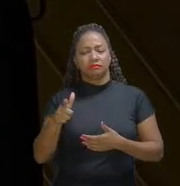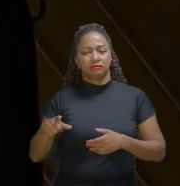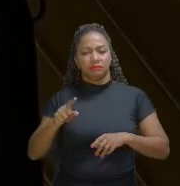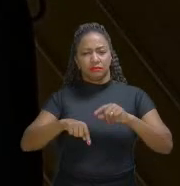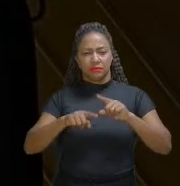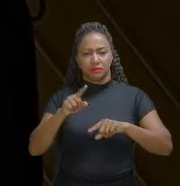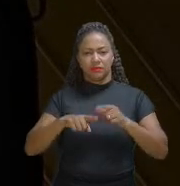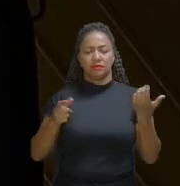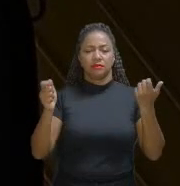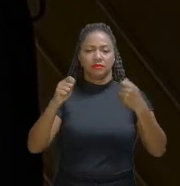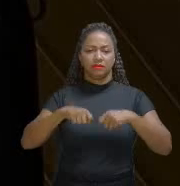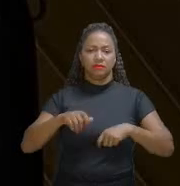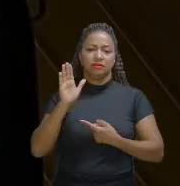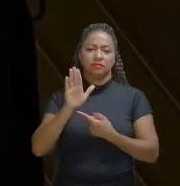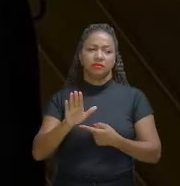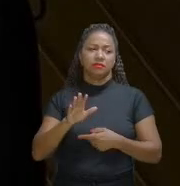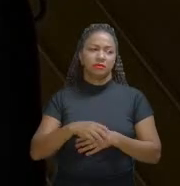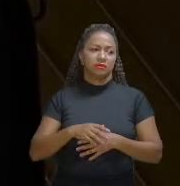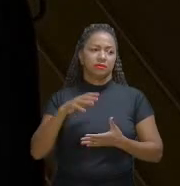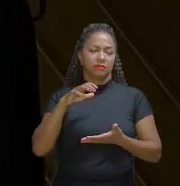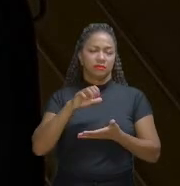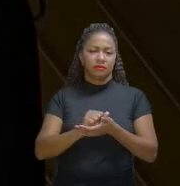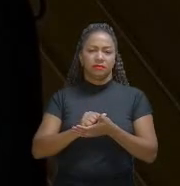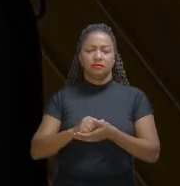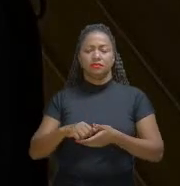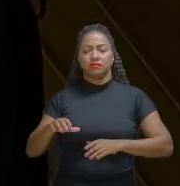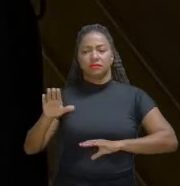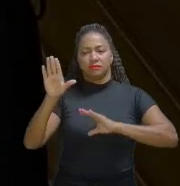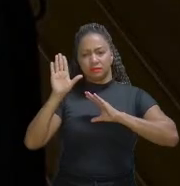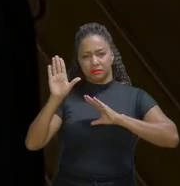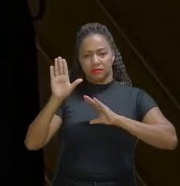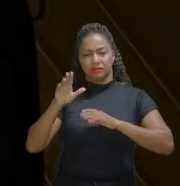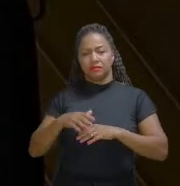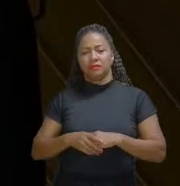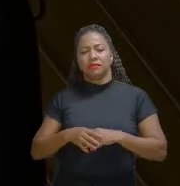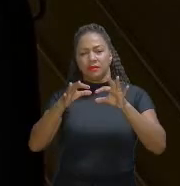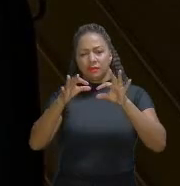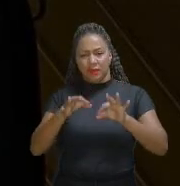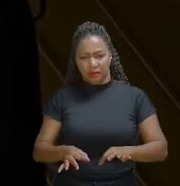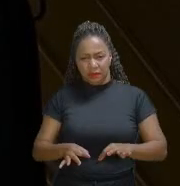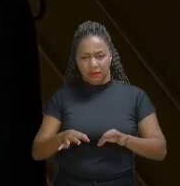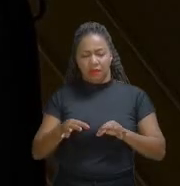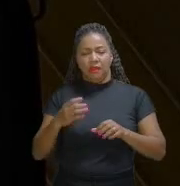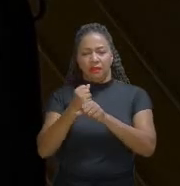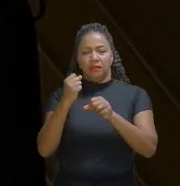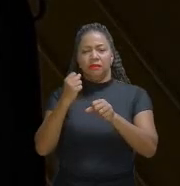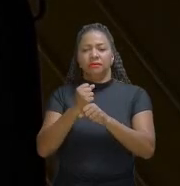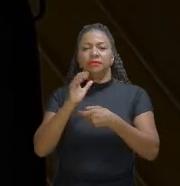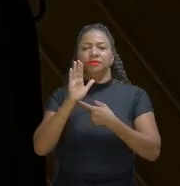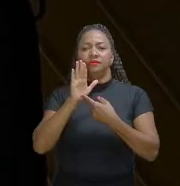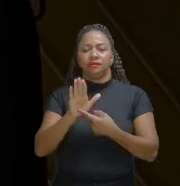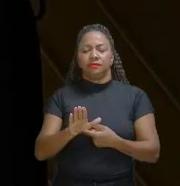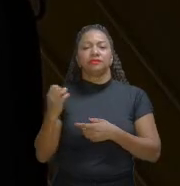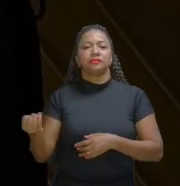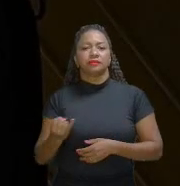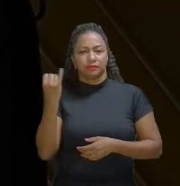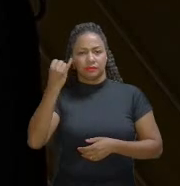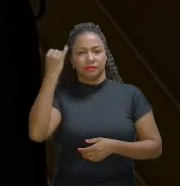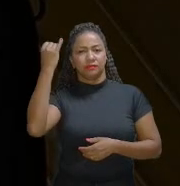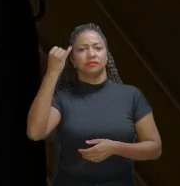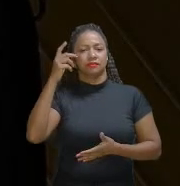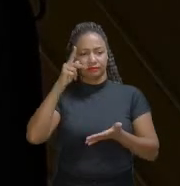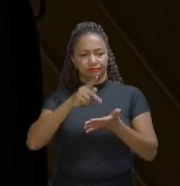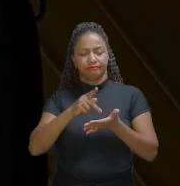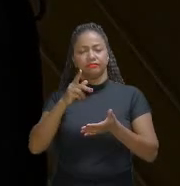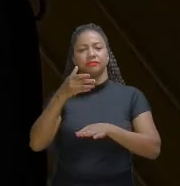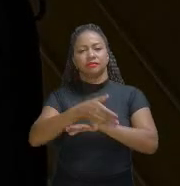elementos aptos a demonstrar o registro simulado das candidaturas, a regularidade das contas reforça, e este é o ponto relevante, a autenticidade